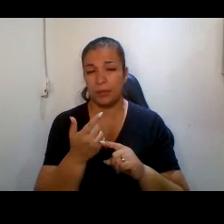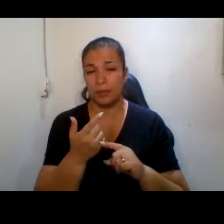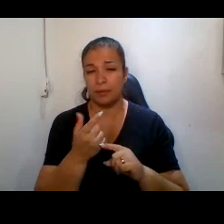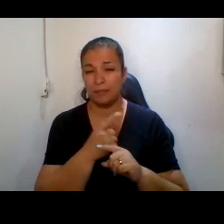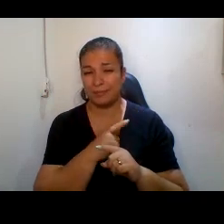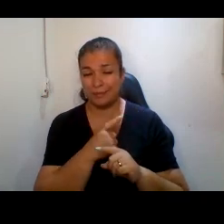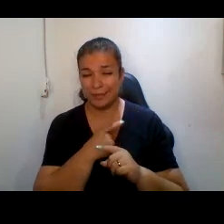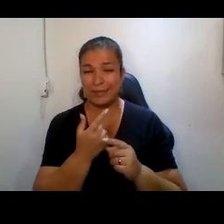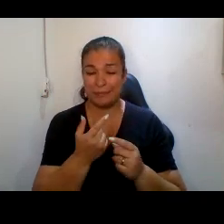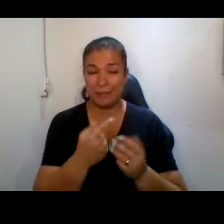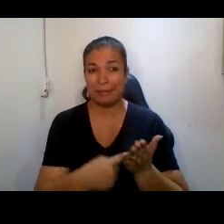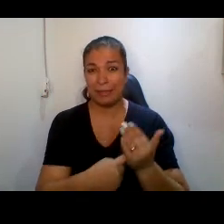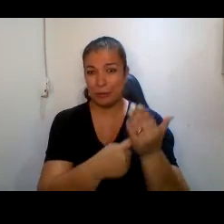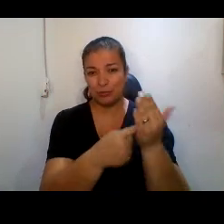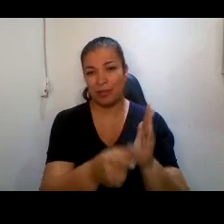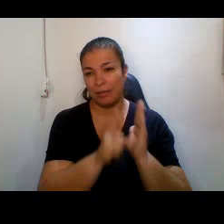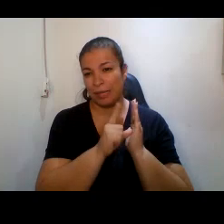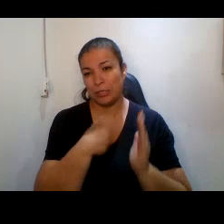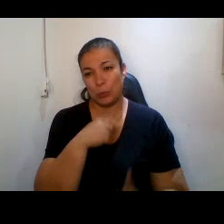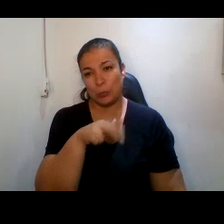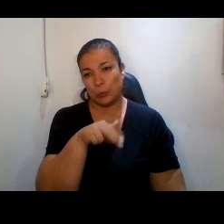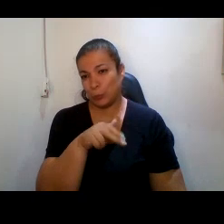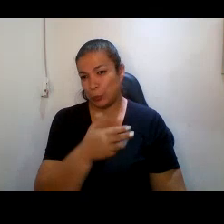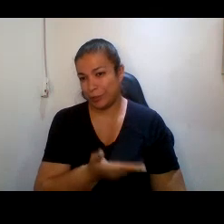tecnologia que eu nunca tinha feito, né? Uhum.